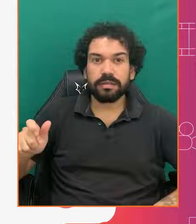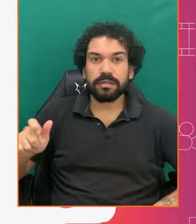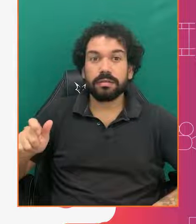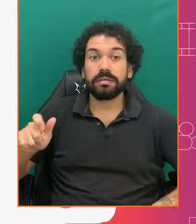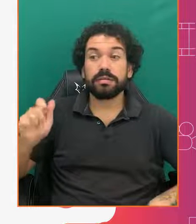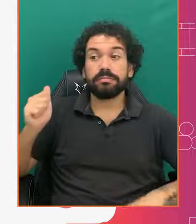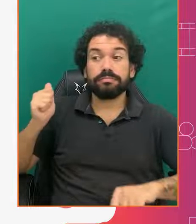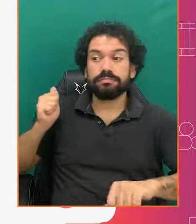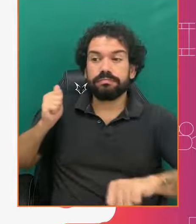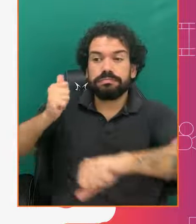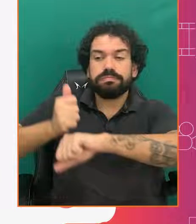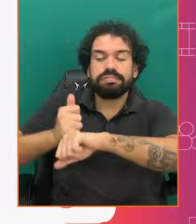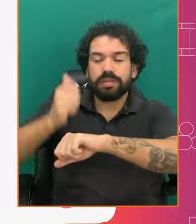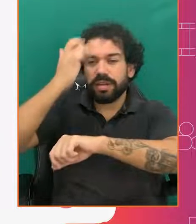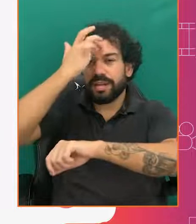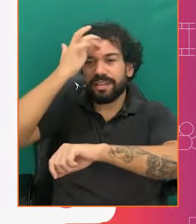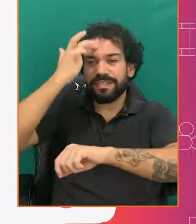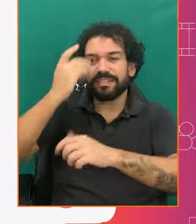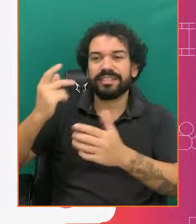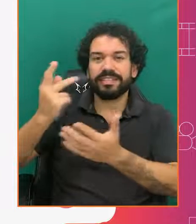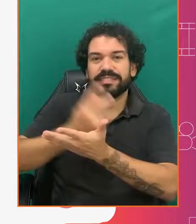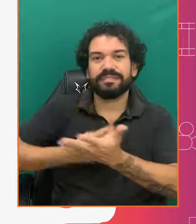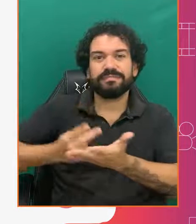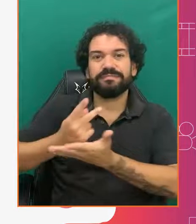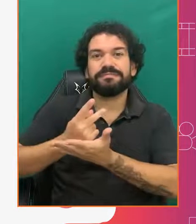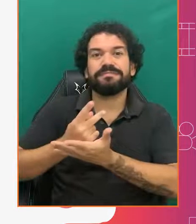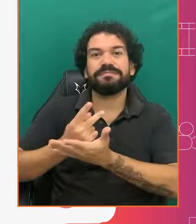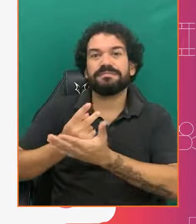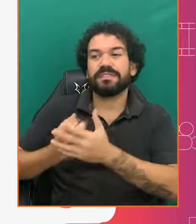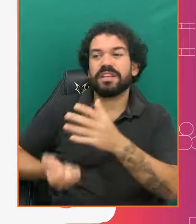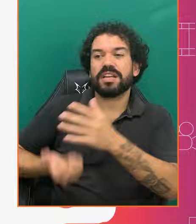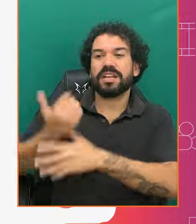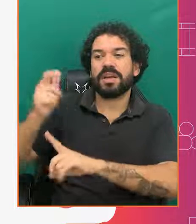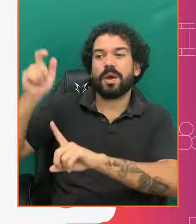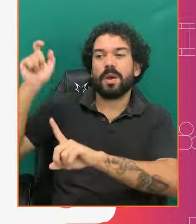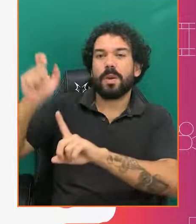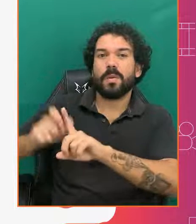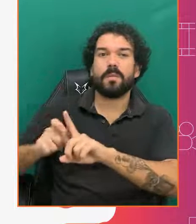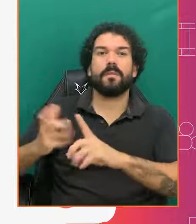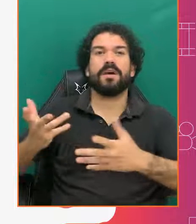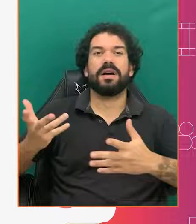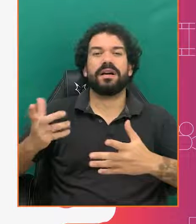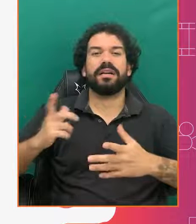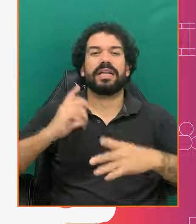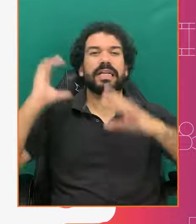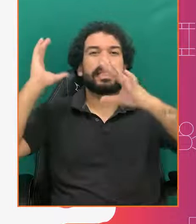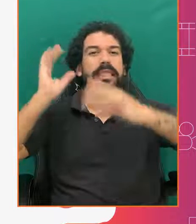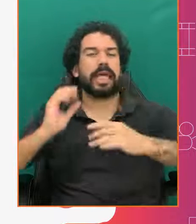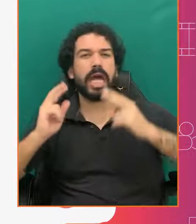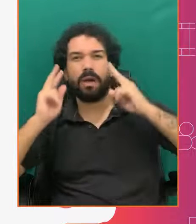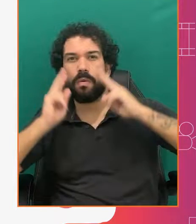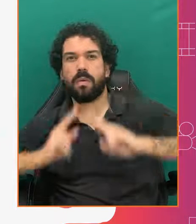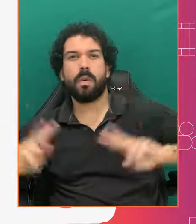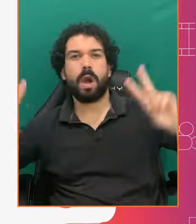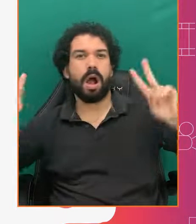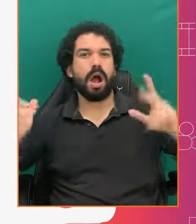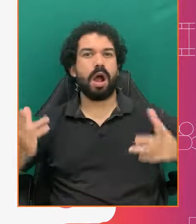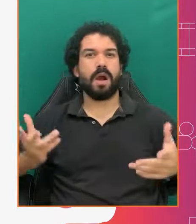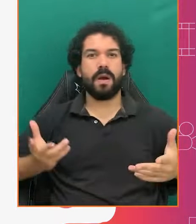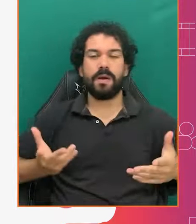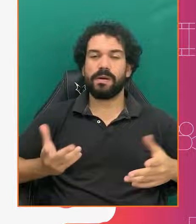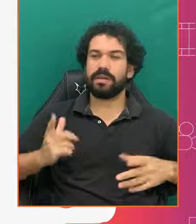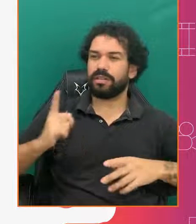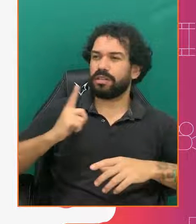personagem tem, os criadores desenvolvem um personagem cheio de detalhes